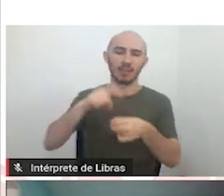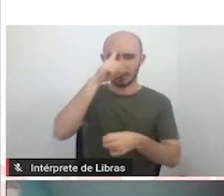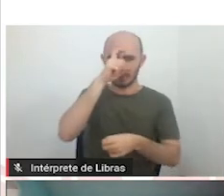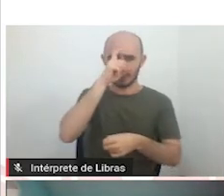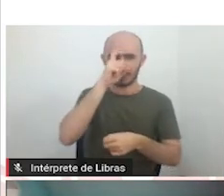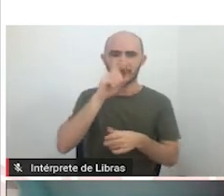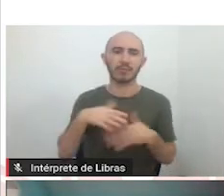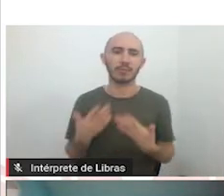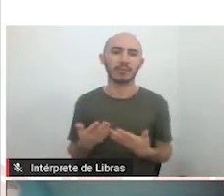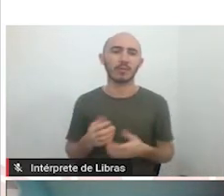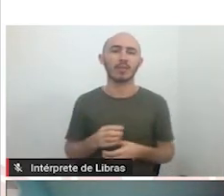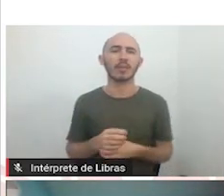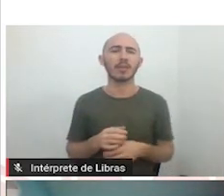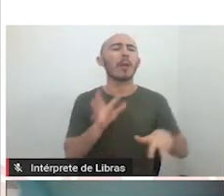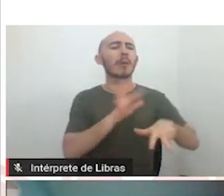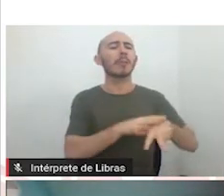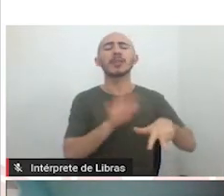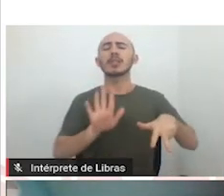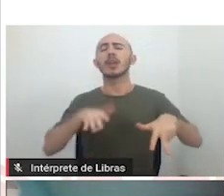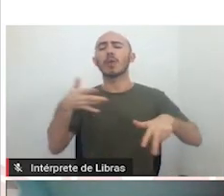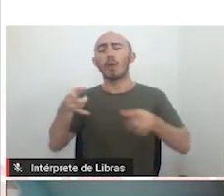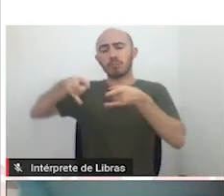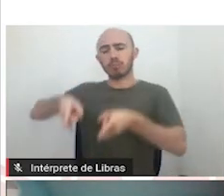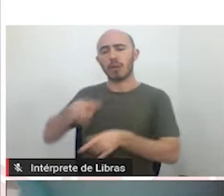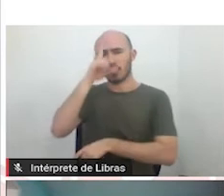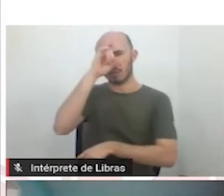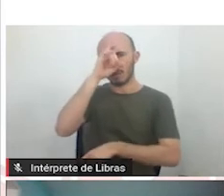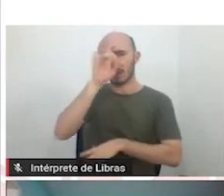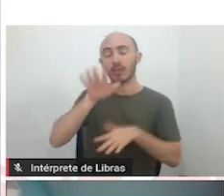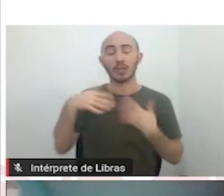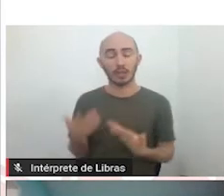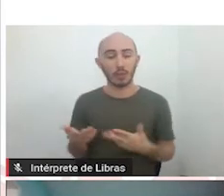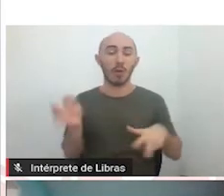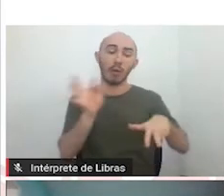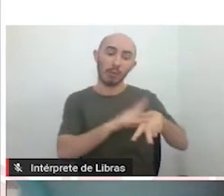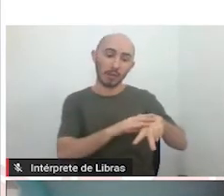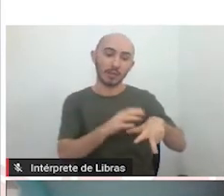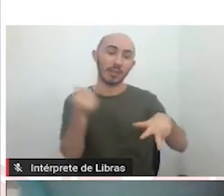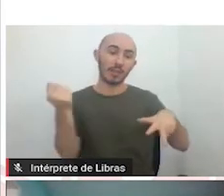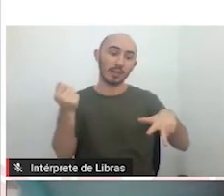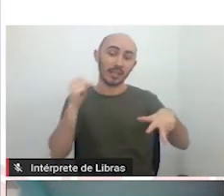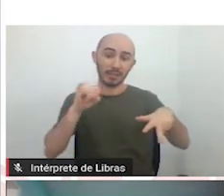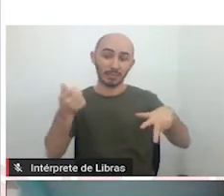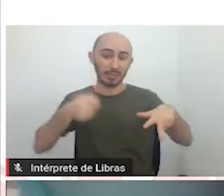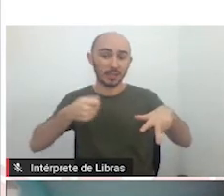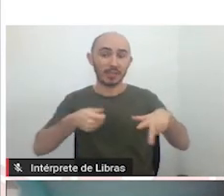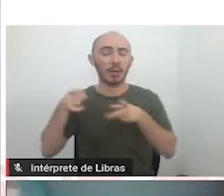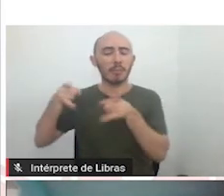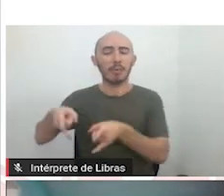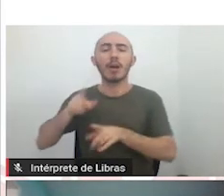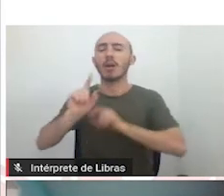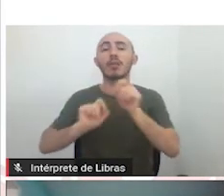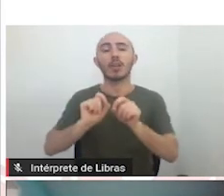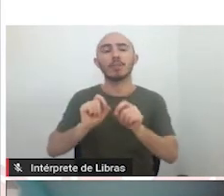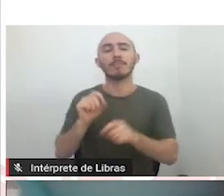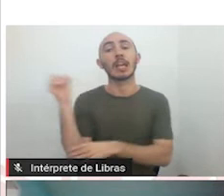quem eu devo internar na suspeita de COVID? O paciente que eu devo internar é o paciente que tem sinais de gravidade ou algum sinal de